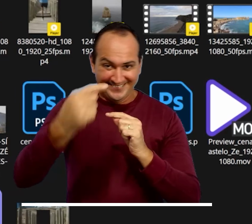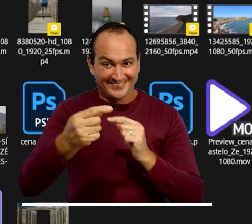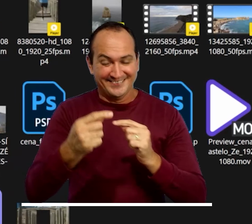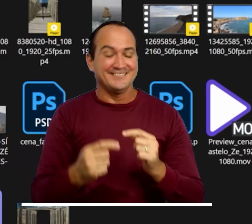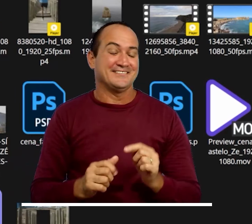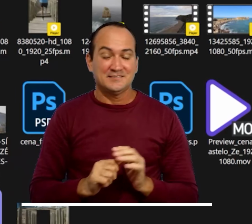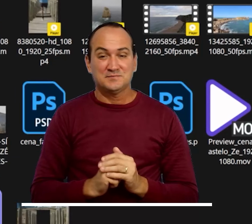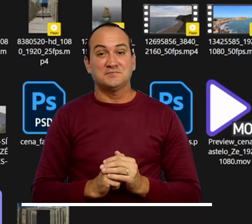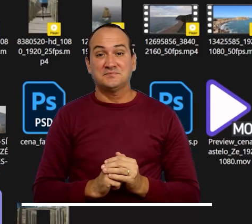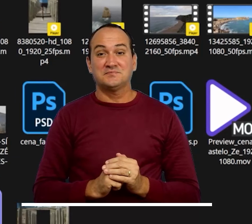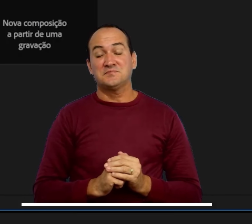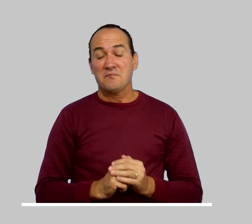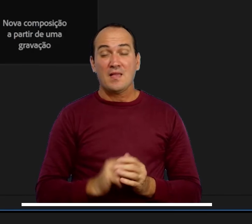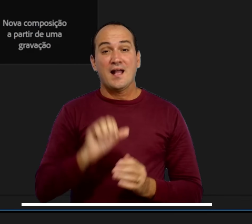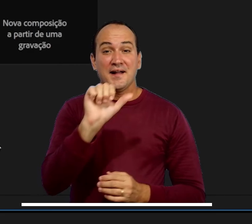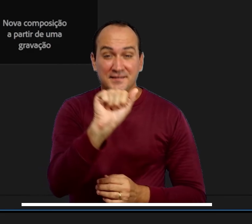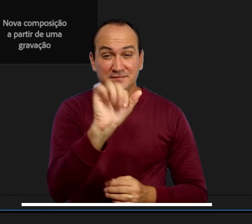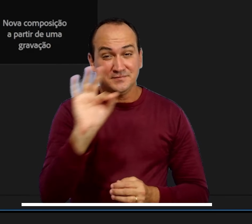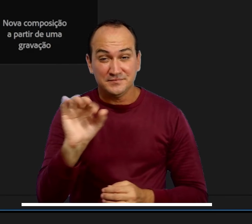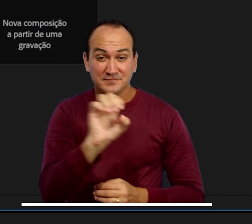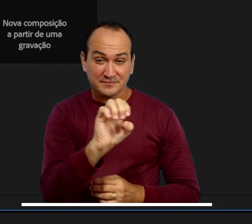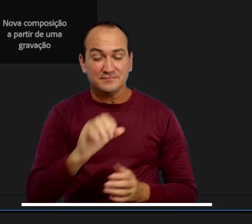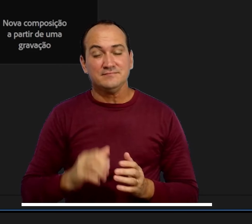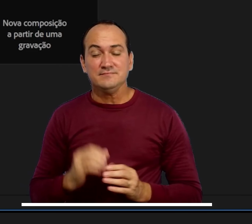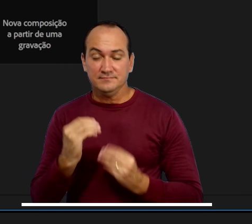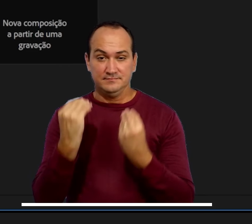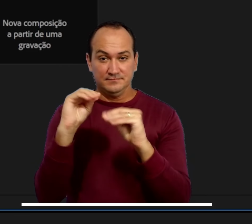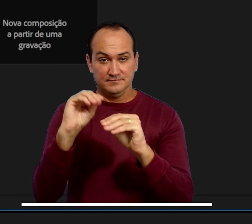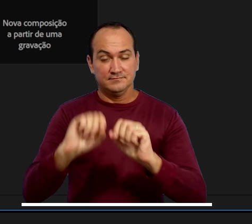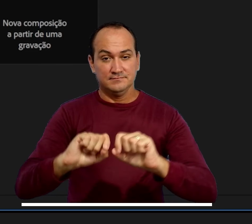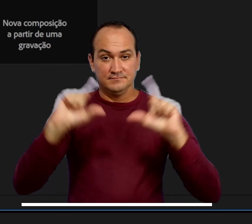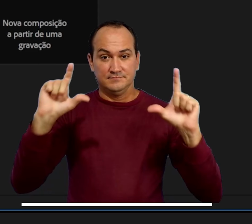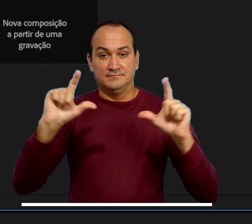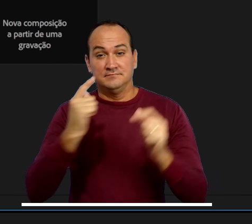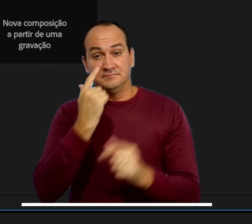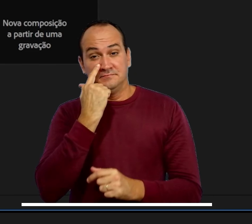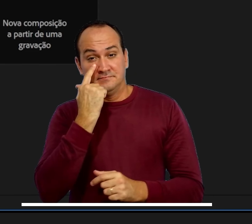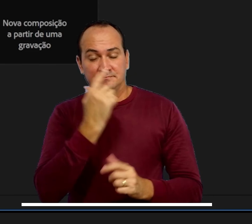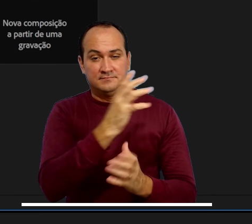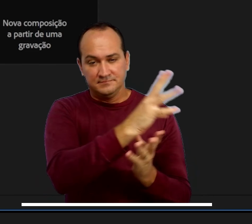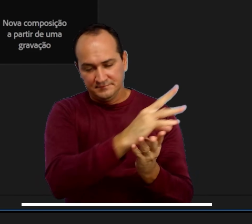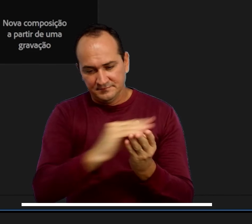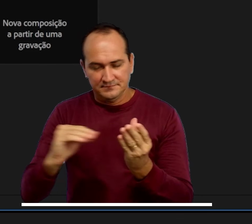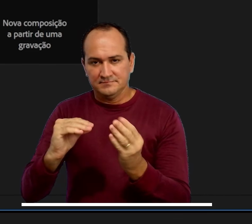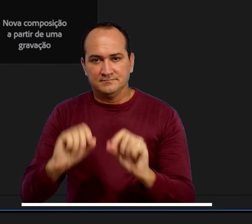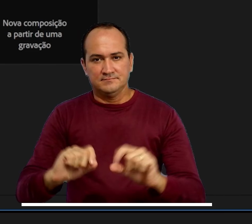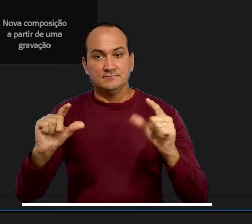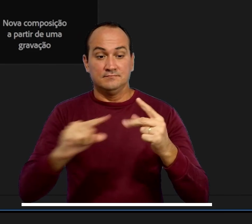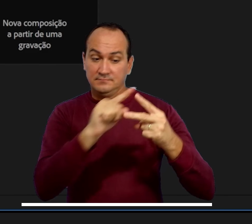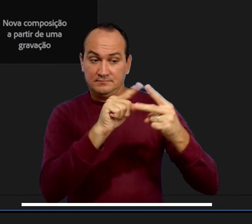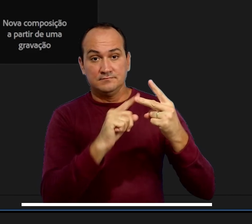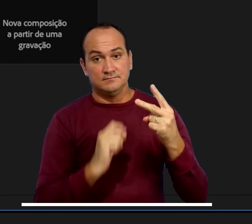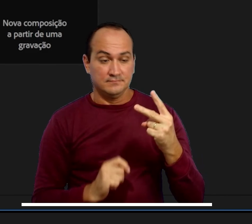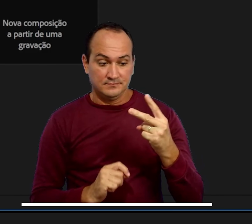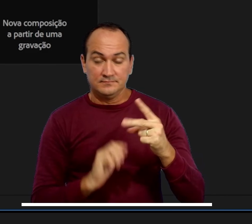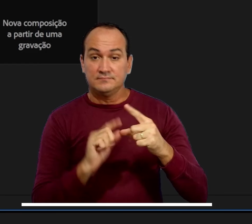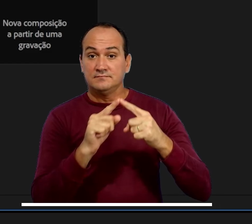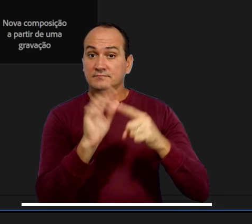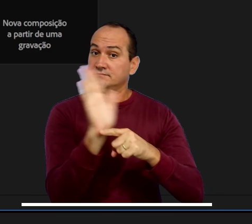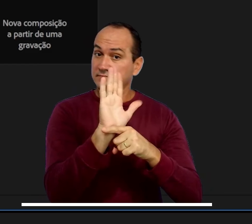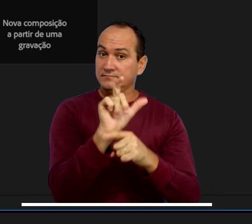meu Adobe After Effects, que também já está aberto aqui, tá? E eu vou puxar aqui para o After Effects duas coisas, o meu vídeo